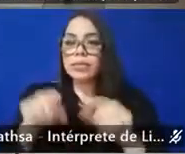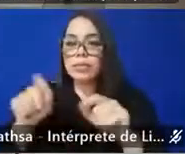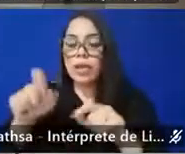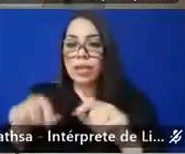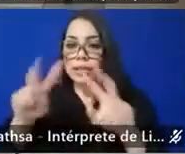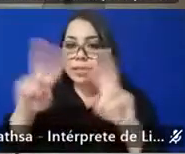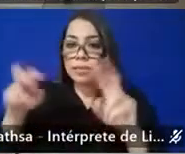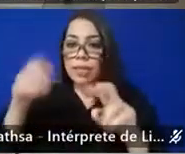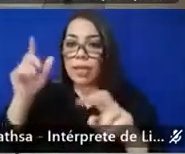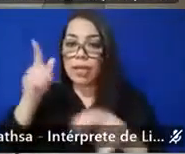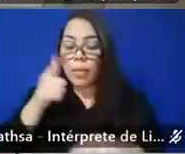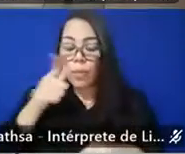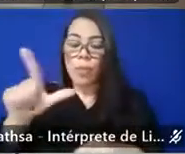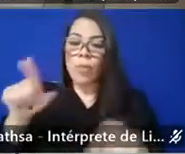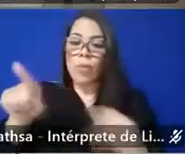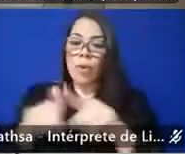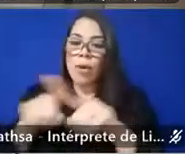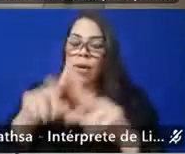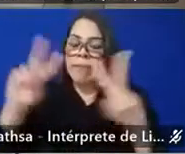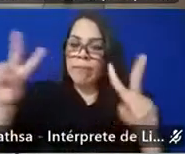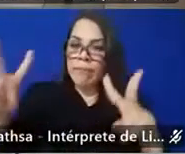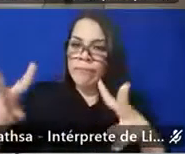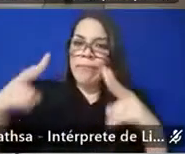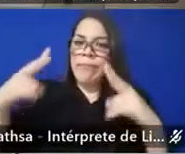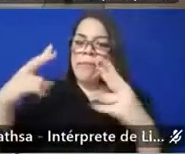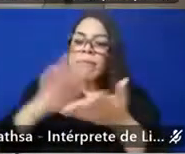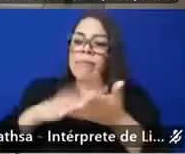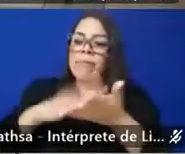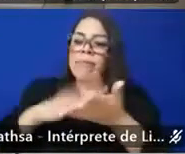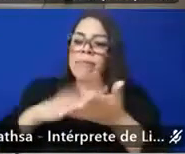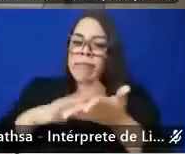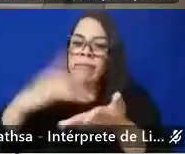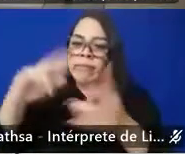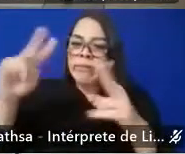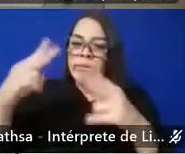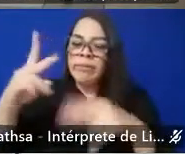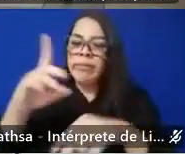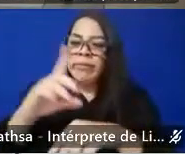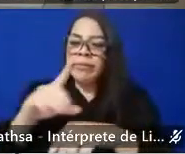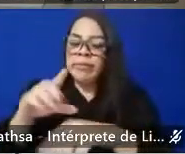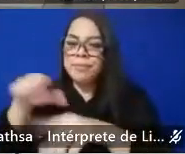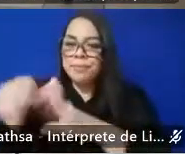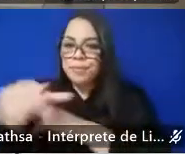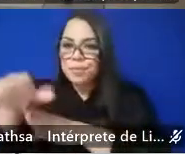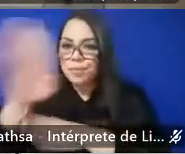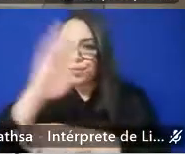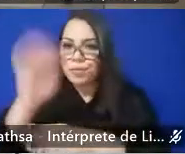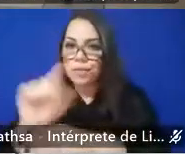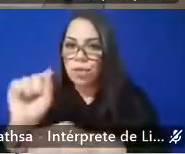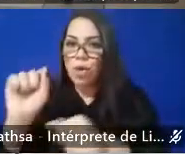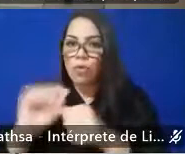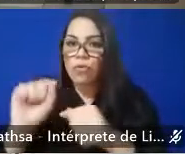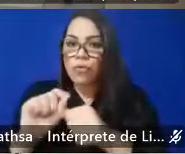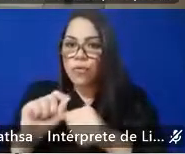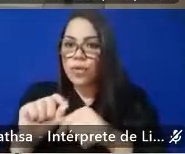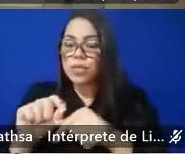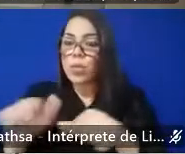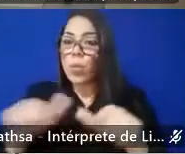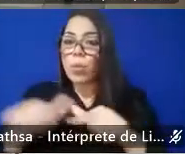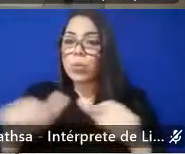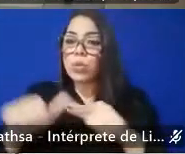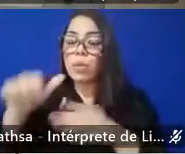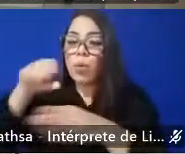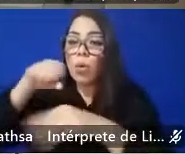também esse olhar do nosso corregedor nacional que tem essa visão também de fazer um trabalho de orientação de